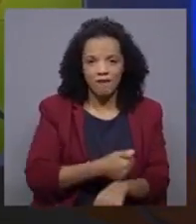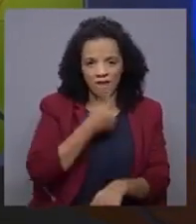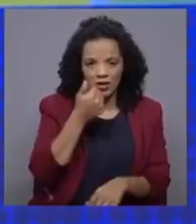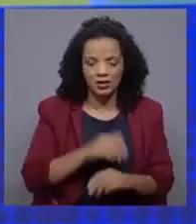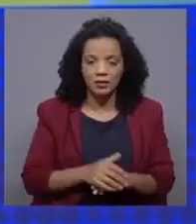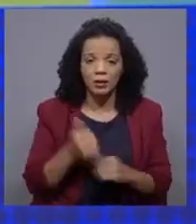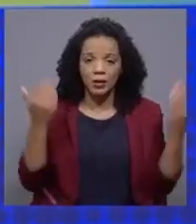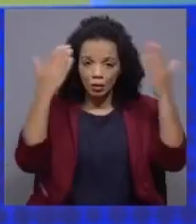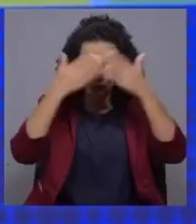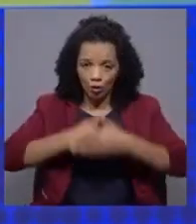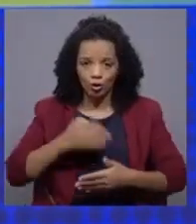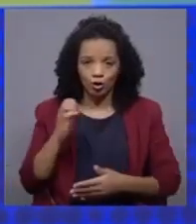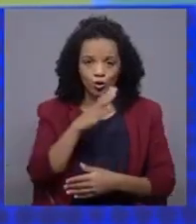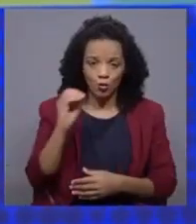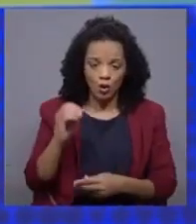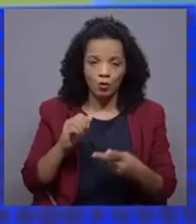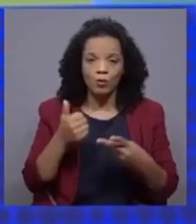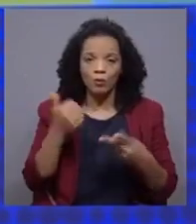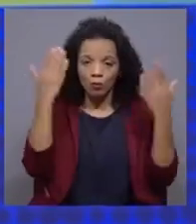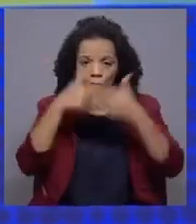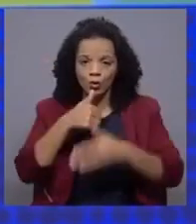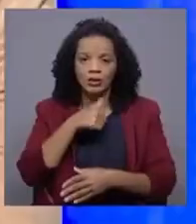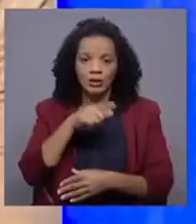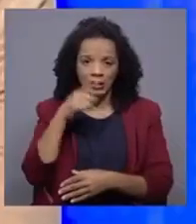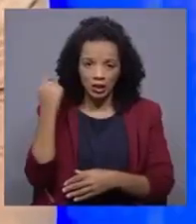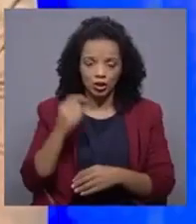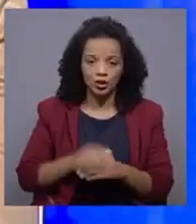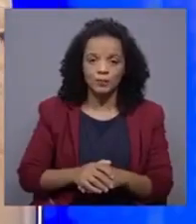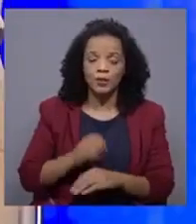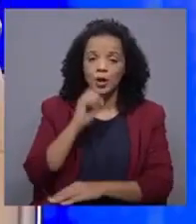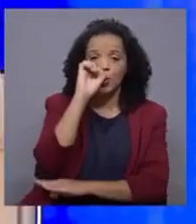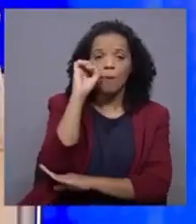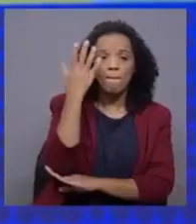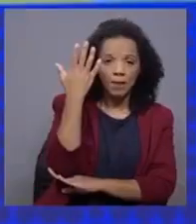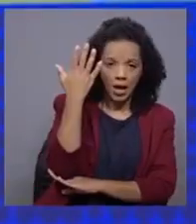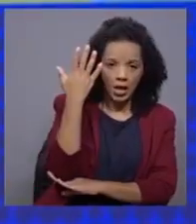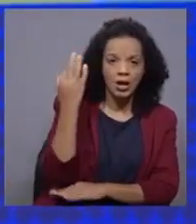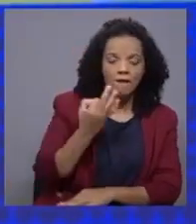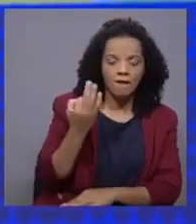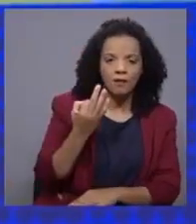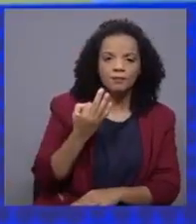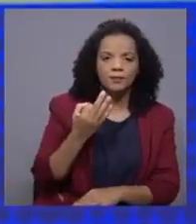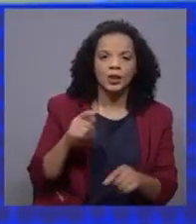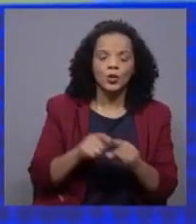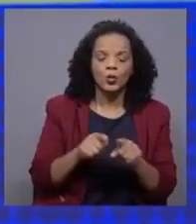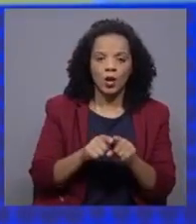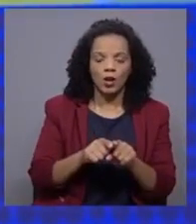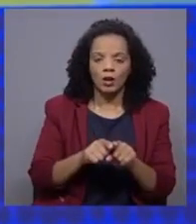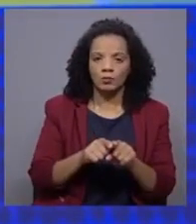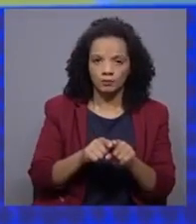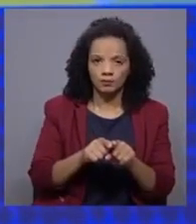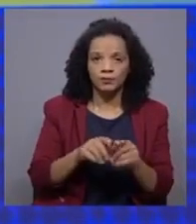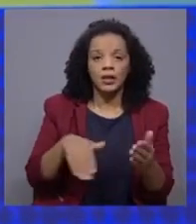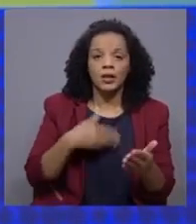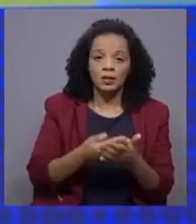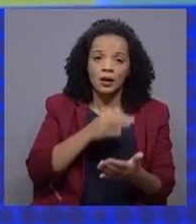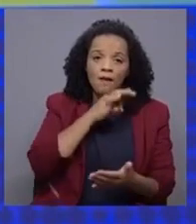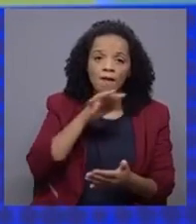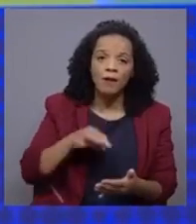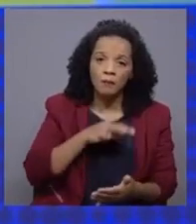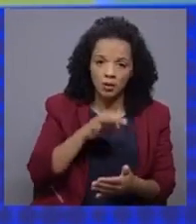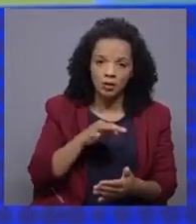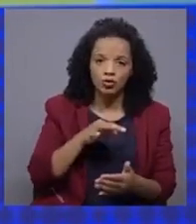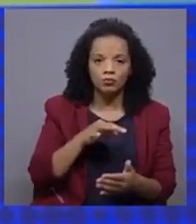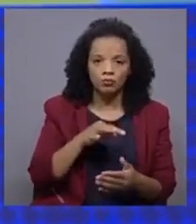noite, João Adelino. Boa noite, Inês. Bem, a posição do PAN de não querer fazer um choque fiscal que permita às famílias aumentar o seu